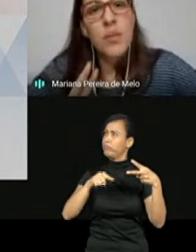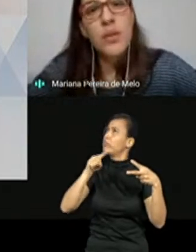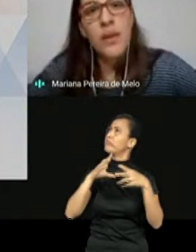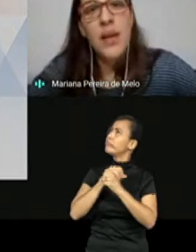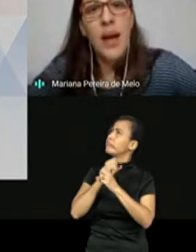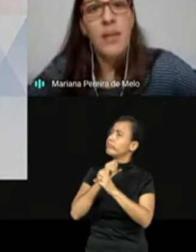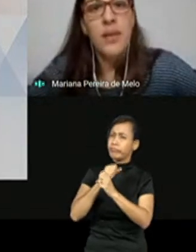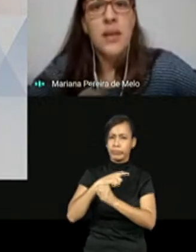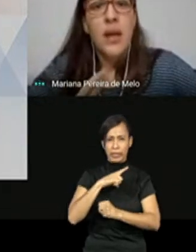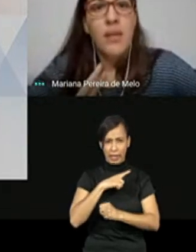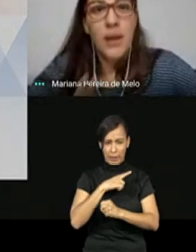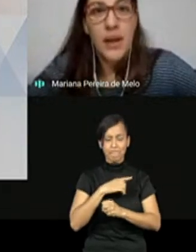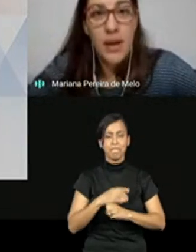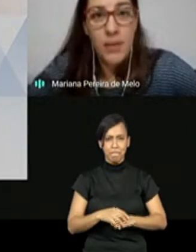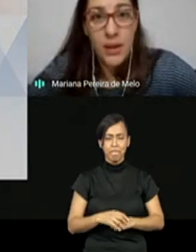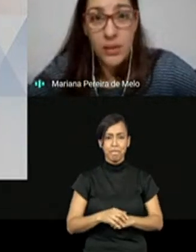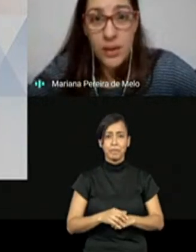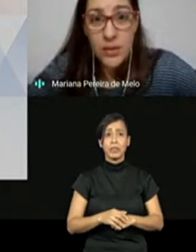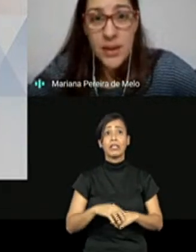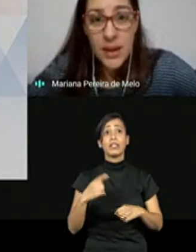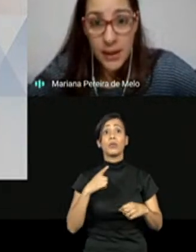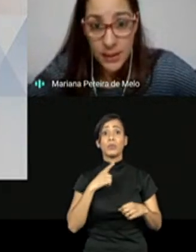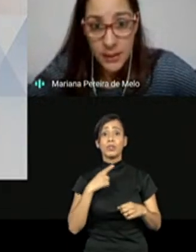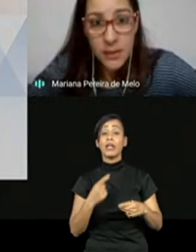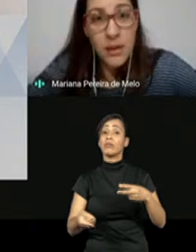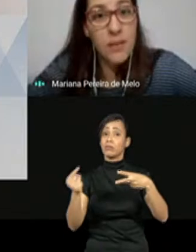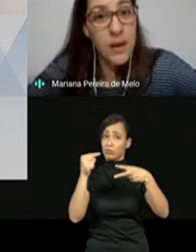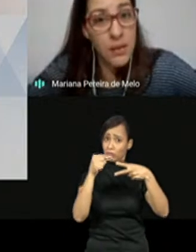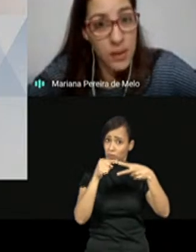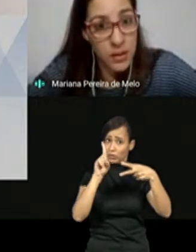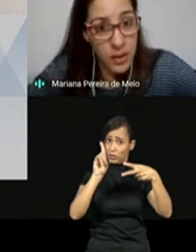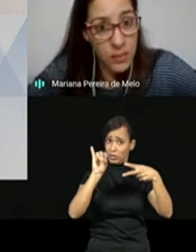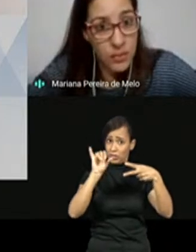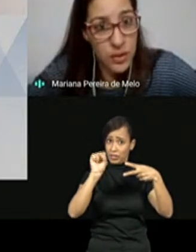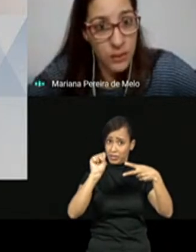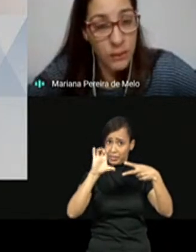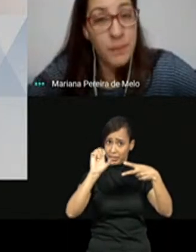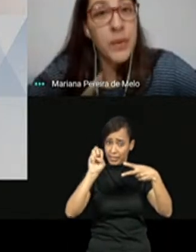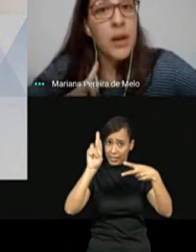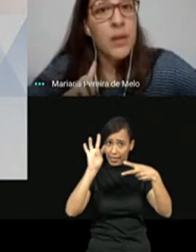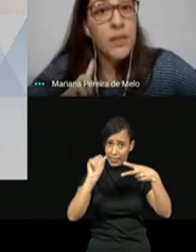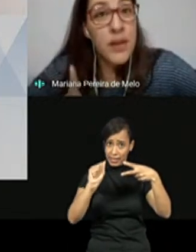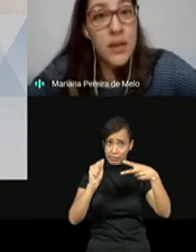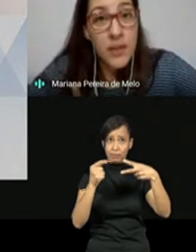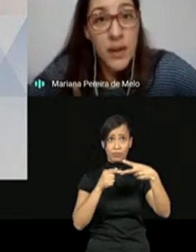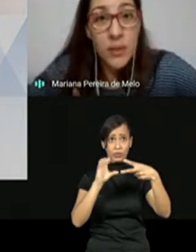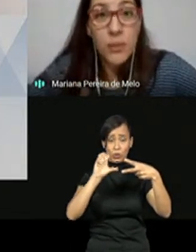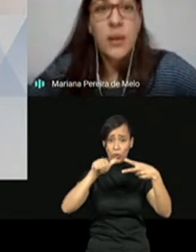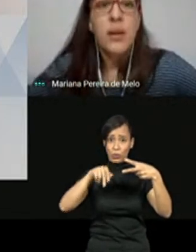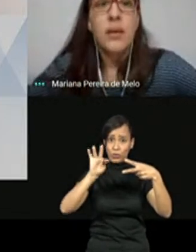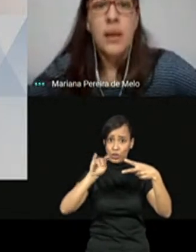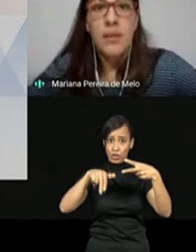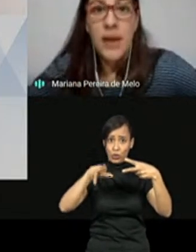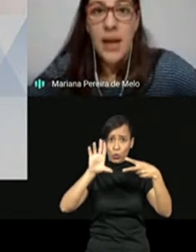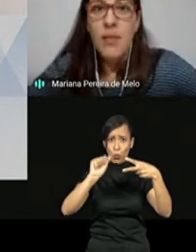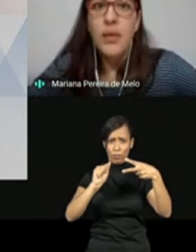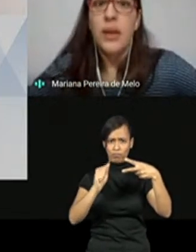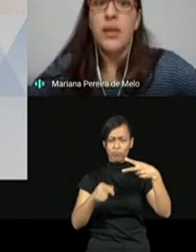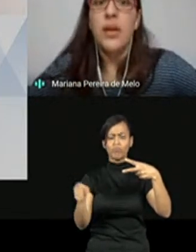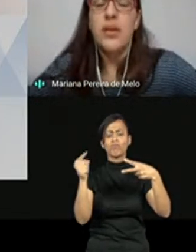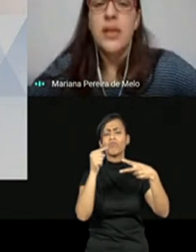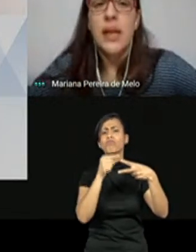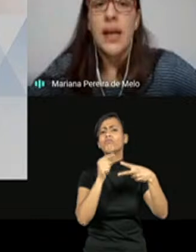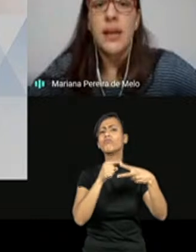dois tipos de variáveis. Variável aleatória discreta e variável aleatória contínua. Vocês viram em